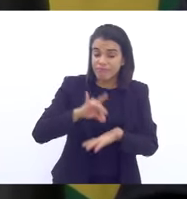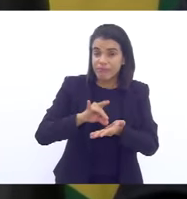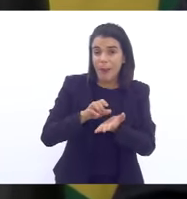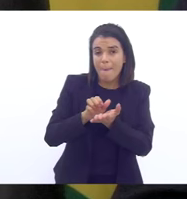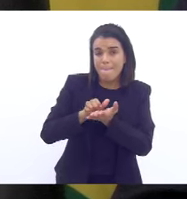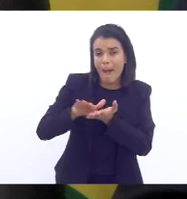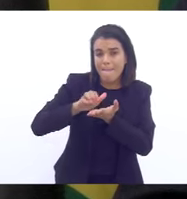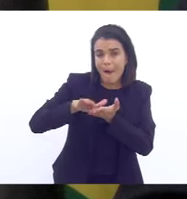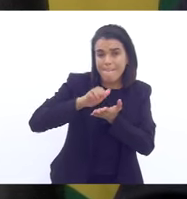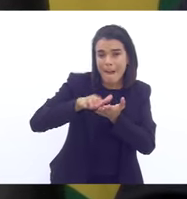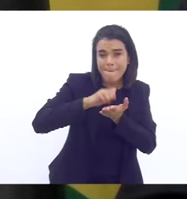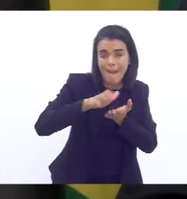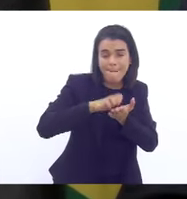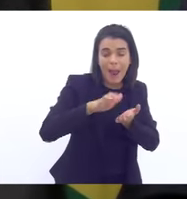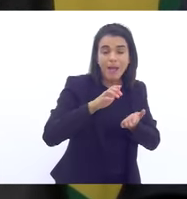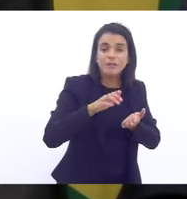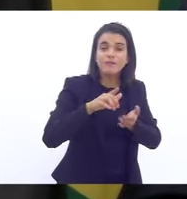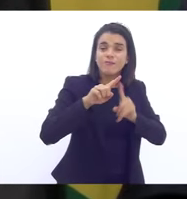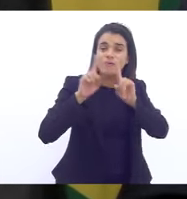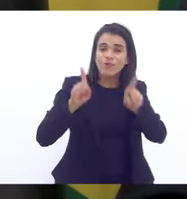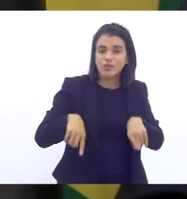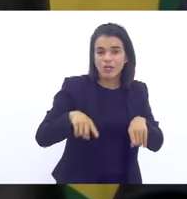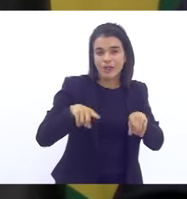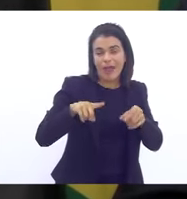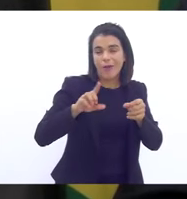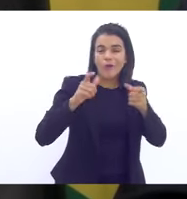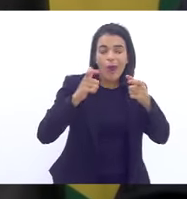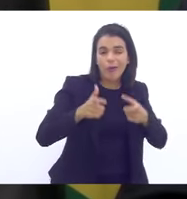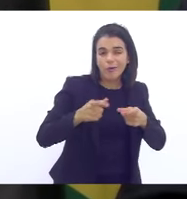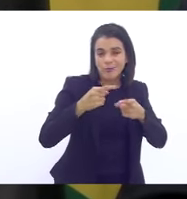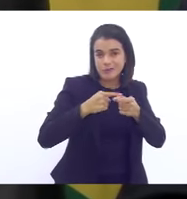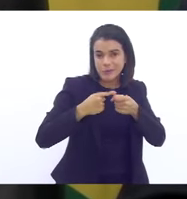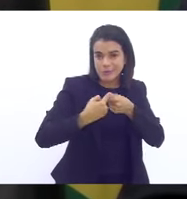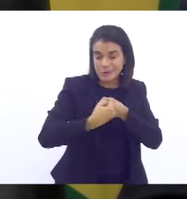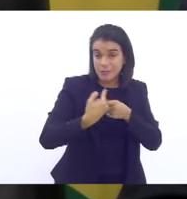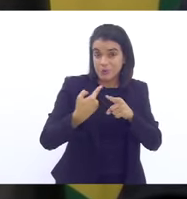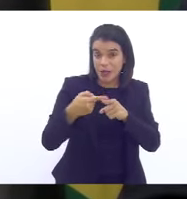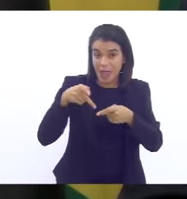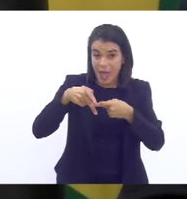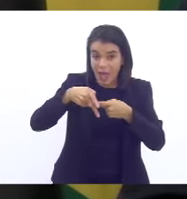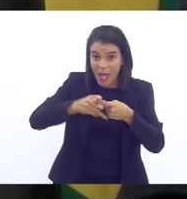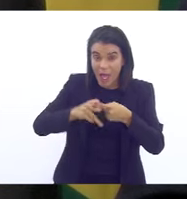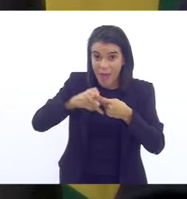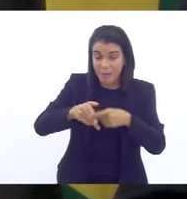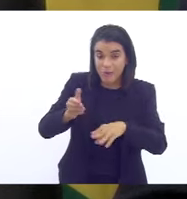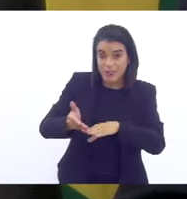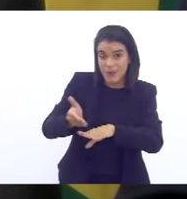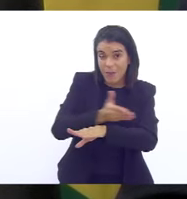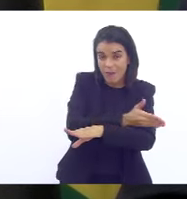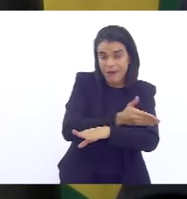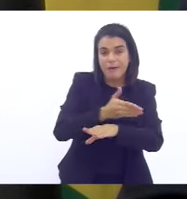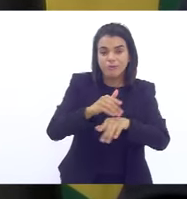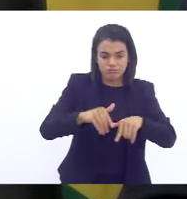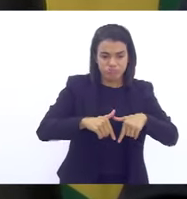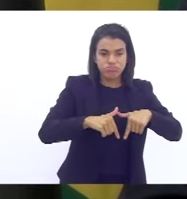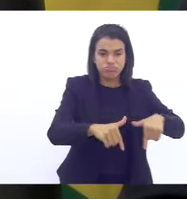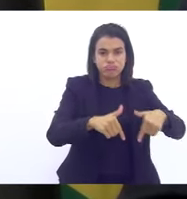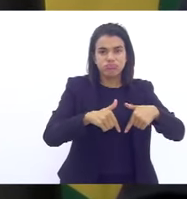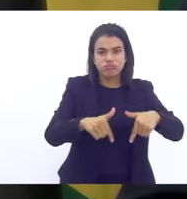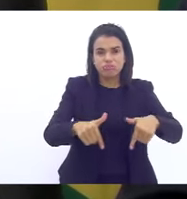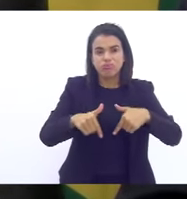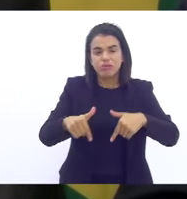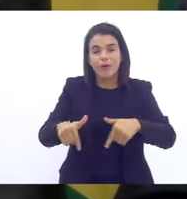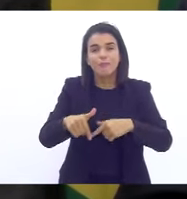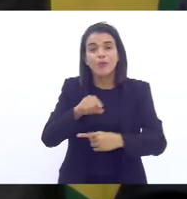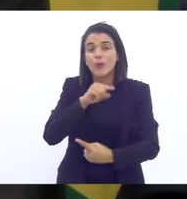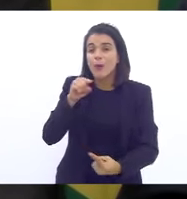de manutenção nos municípios, porque nós precisamos entender que as manutenções prévias elas estão sendo realizadas para que